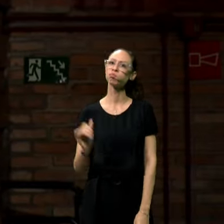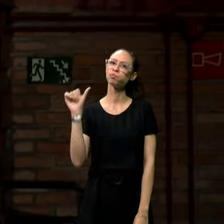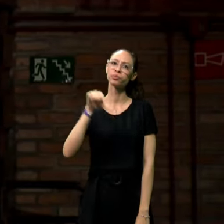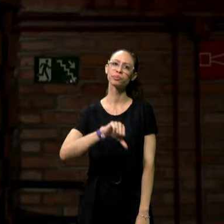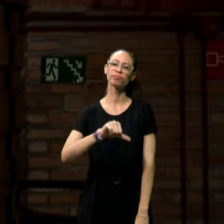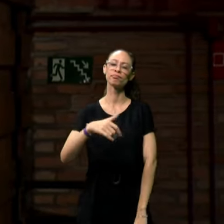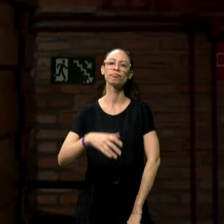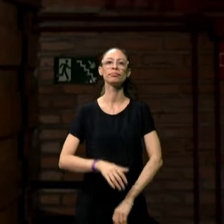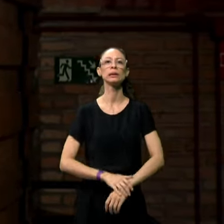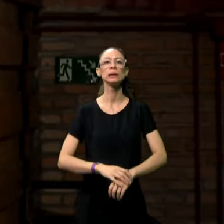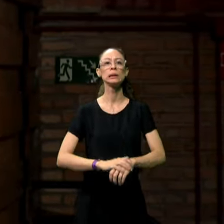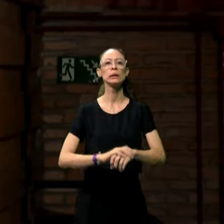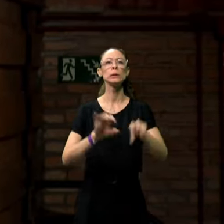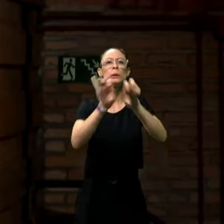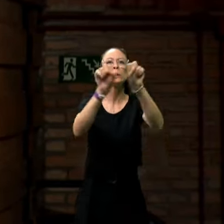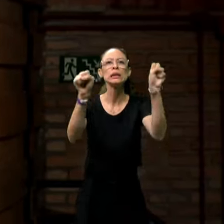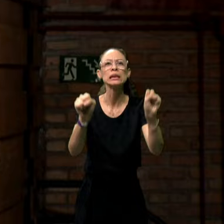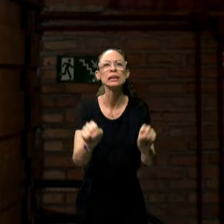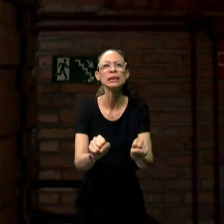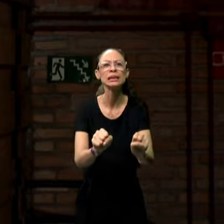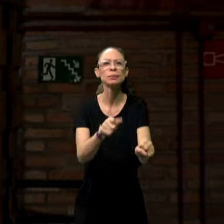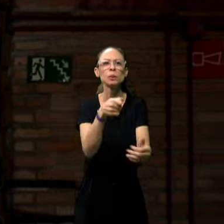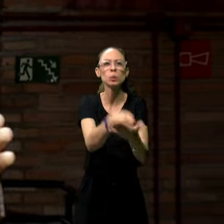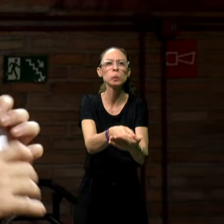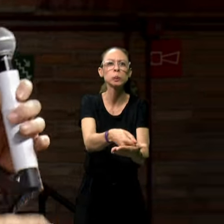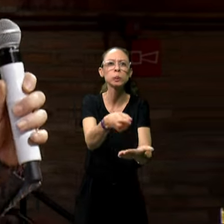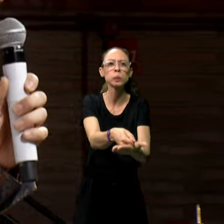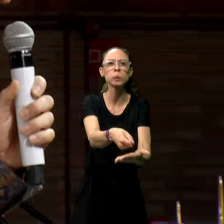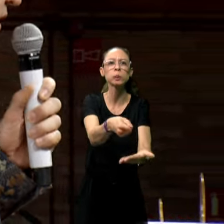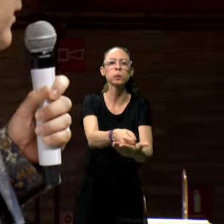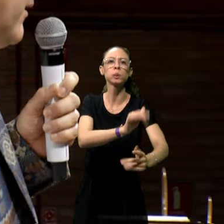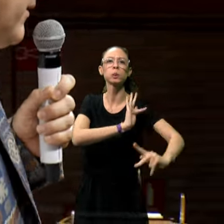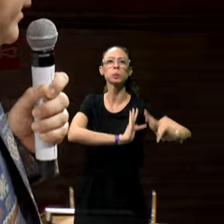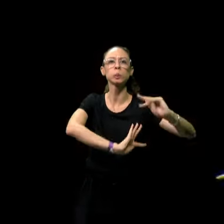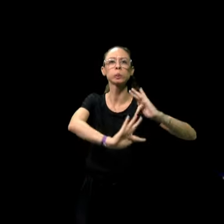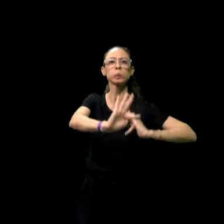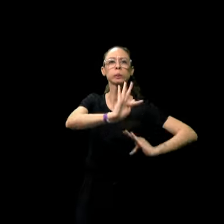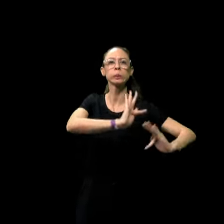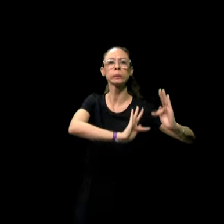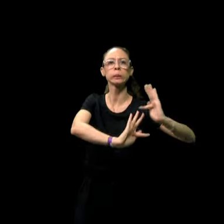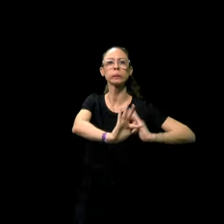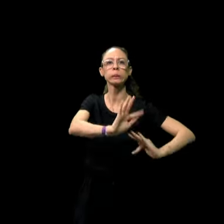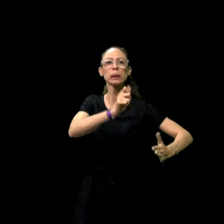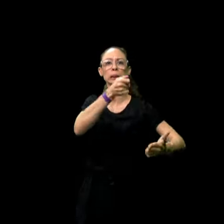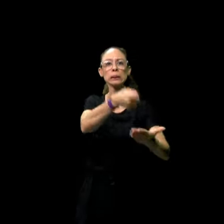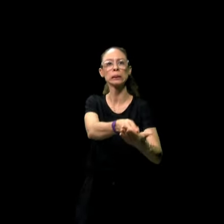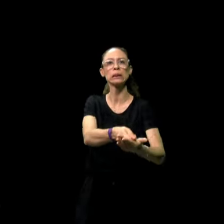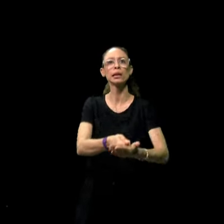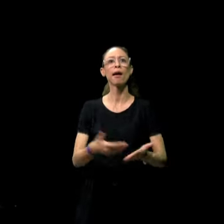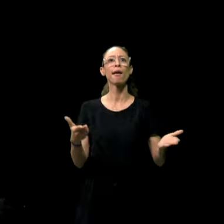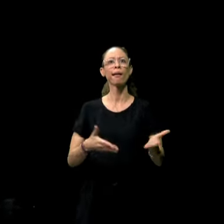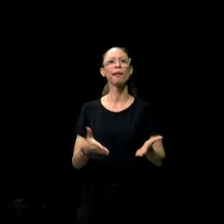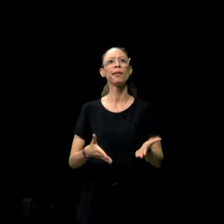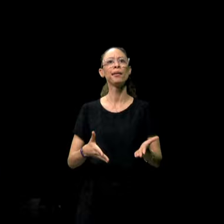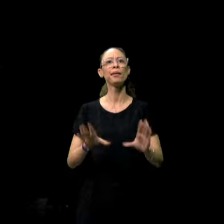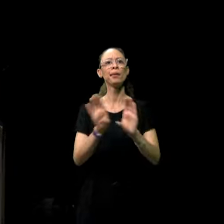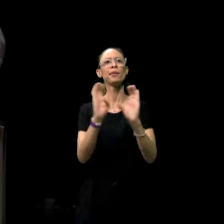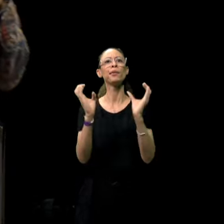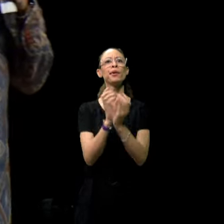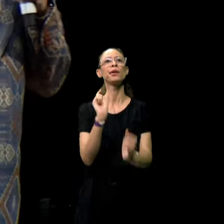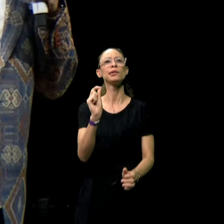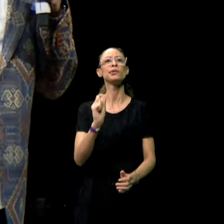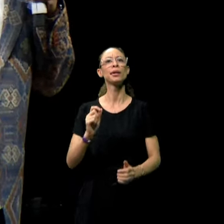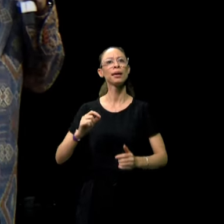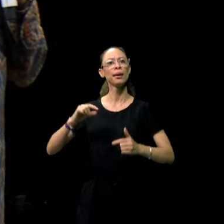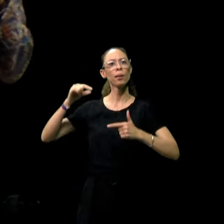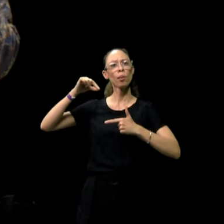O sistema de opressão dos filisteus. Isto é um congresso de batalha? Batalha,